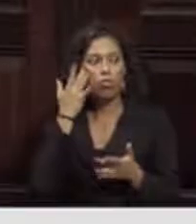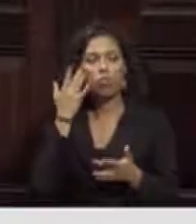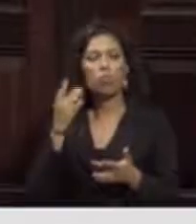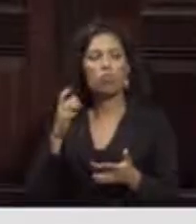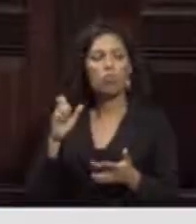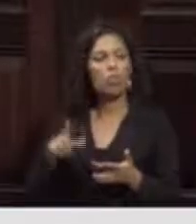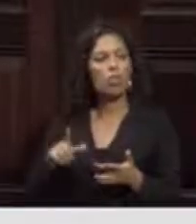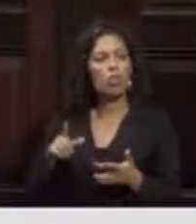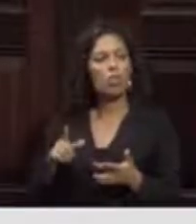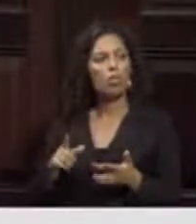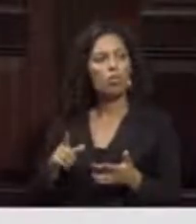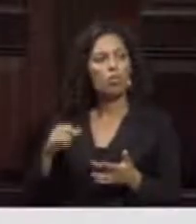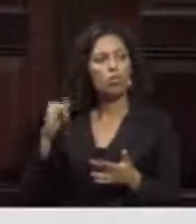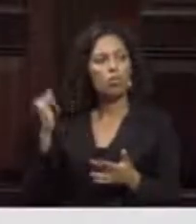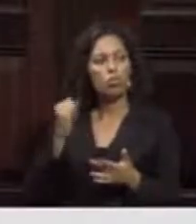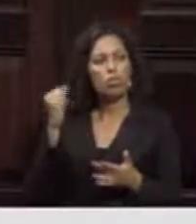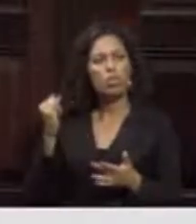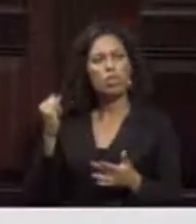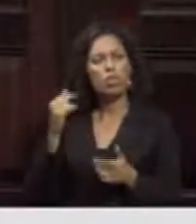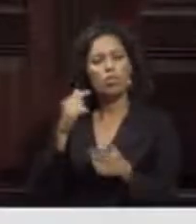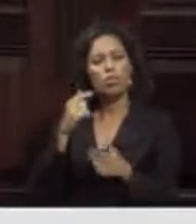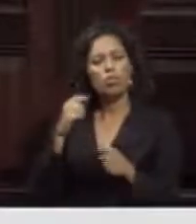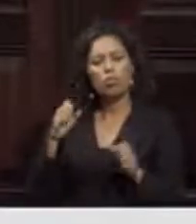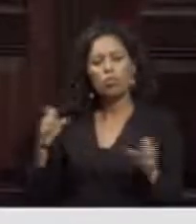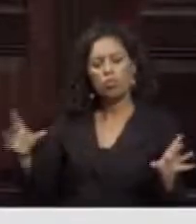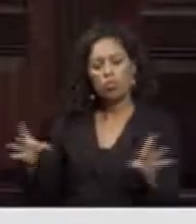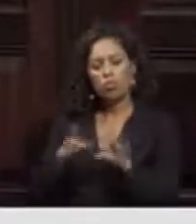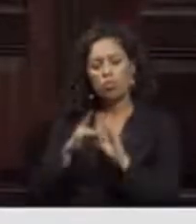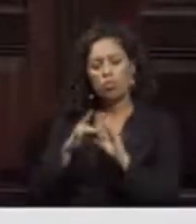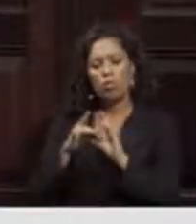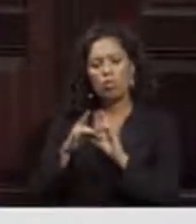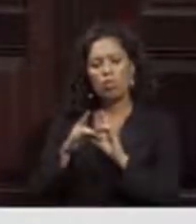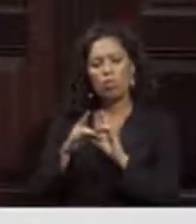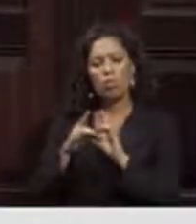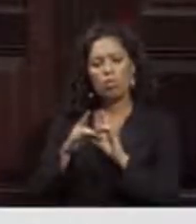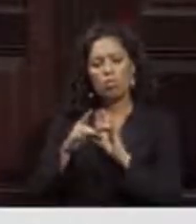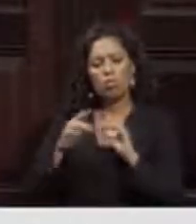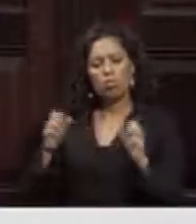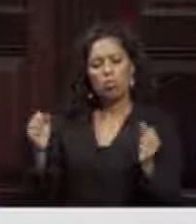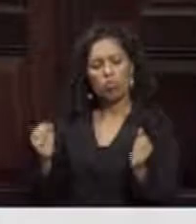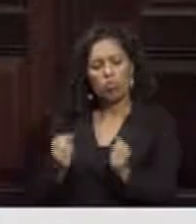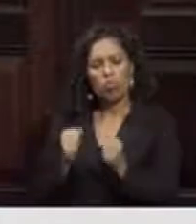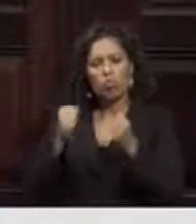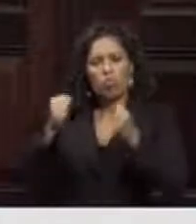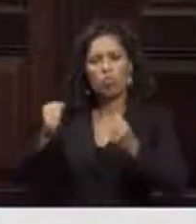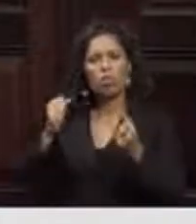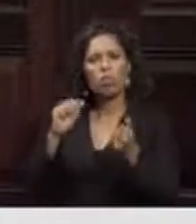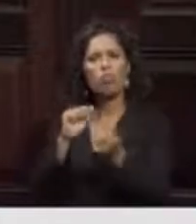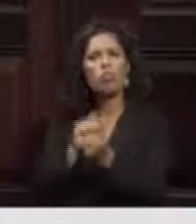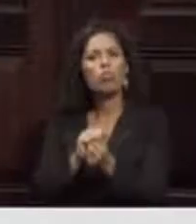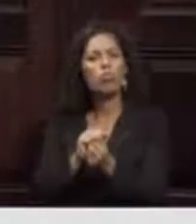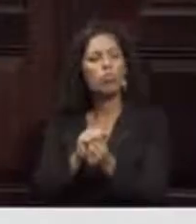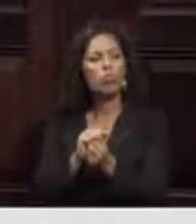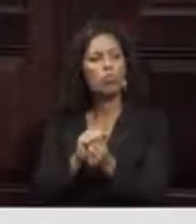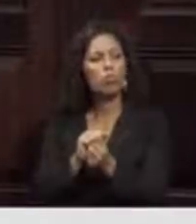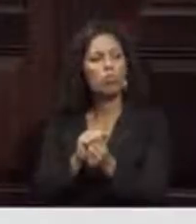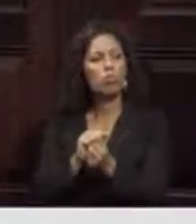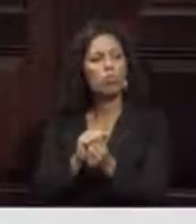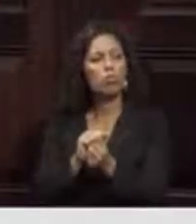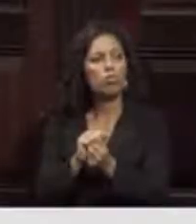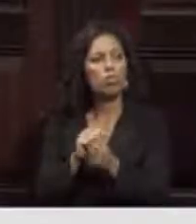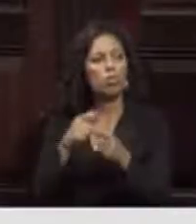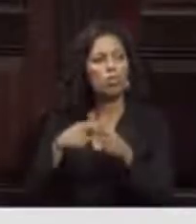unidade, que a gente fortalece cada uma das nossas lutas específicas, assumindo também como nossa